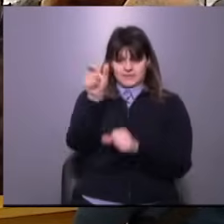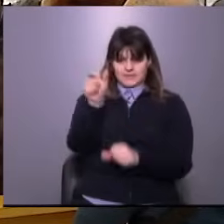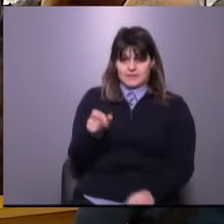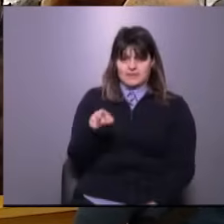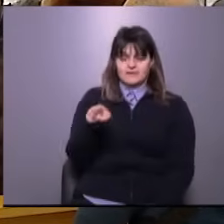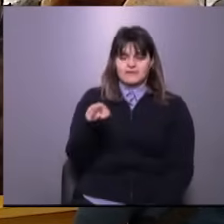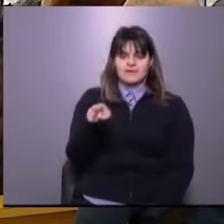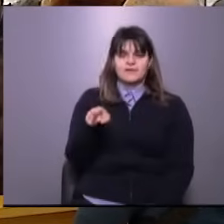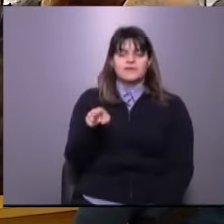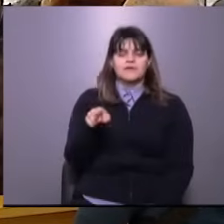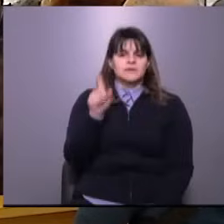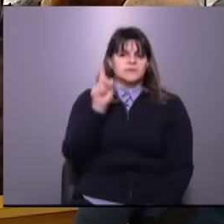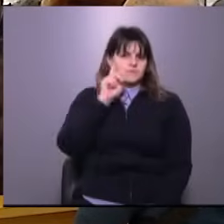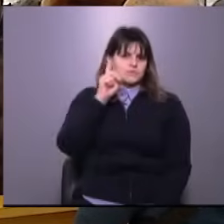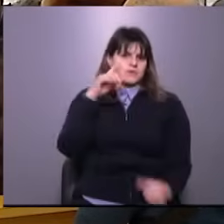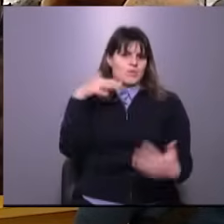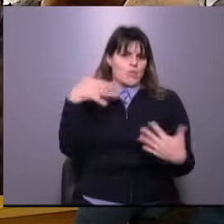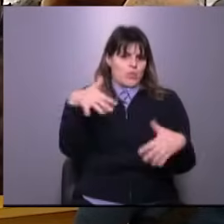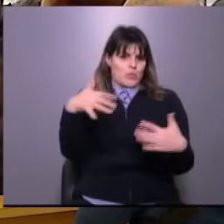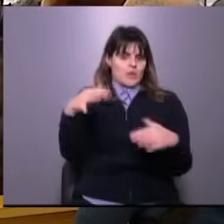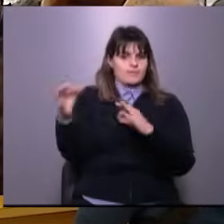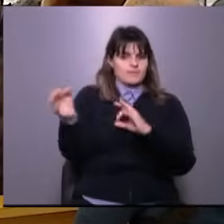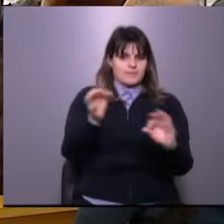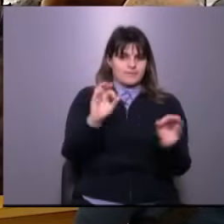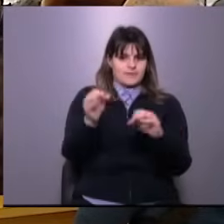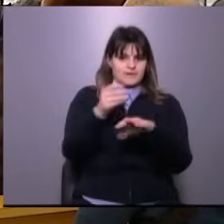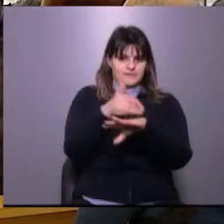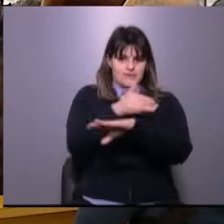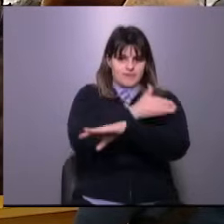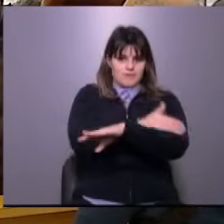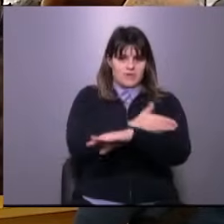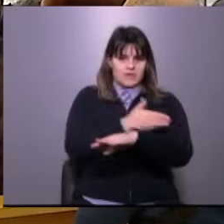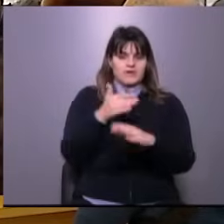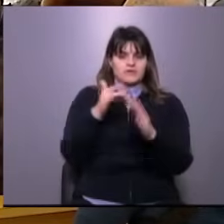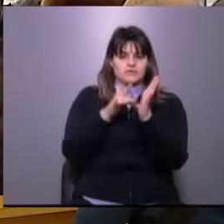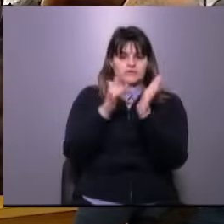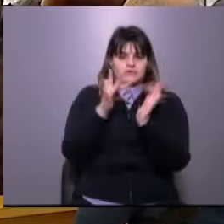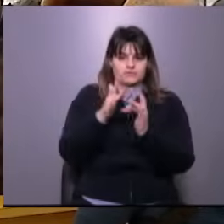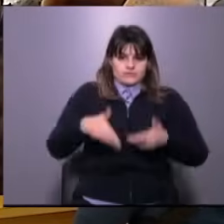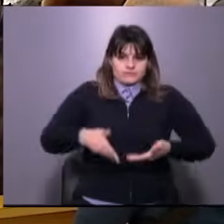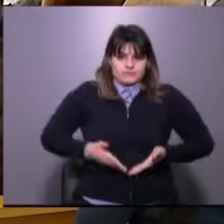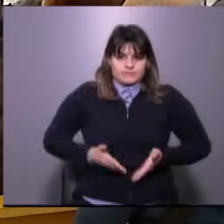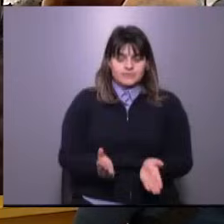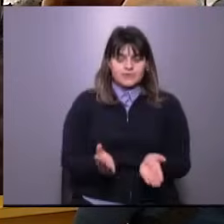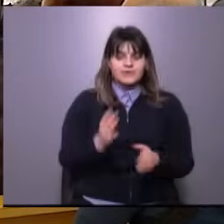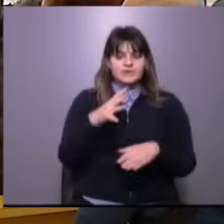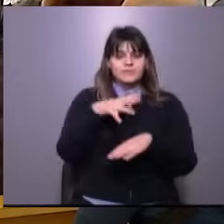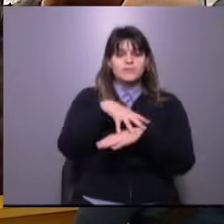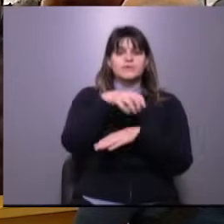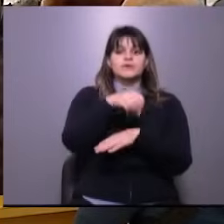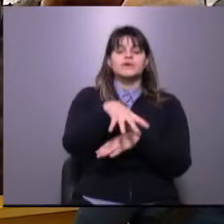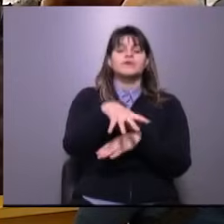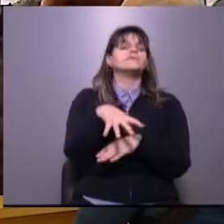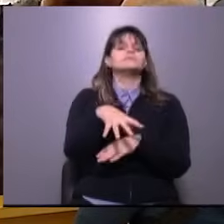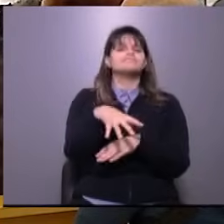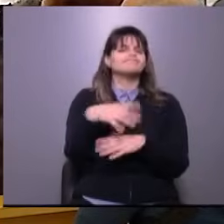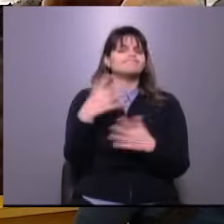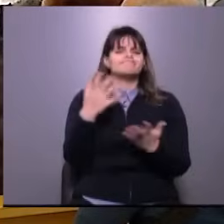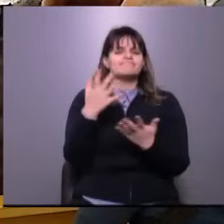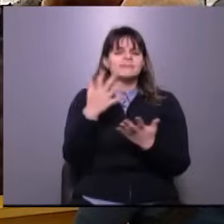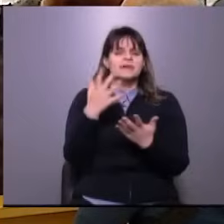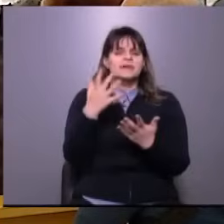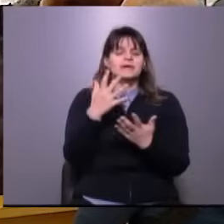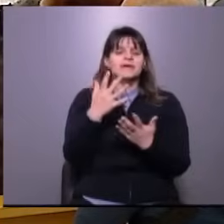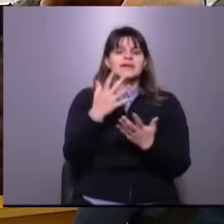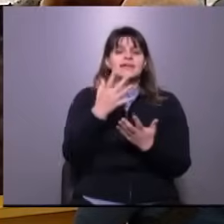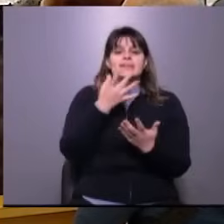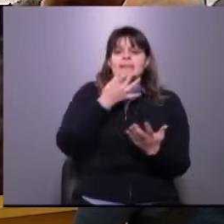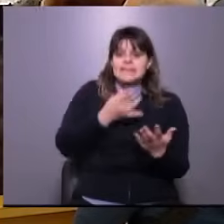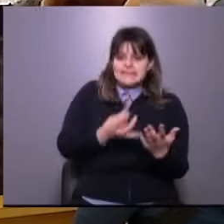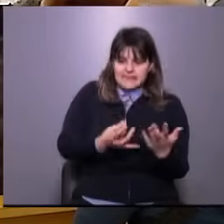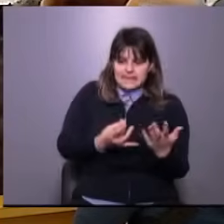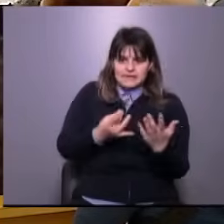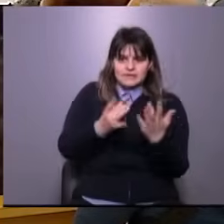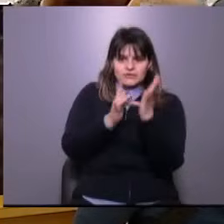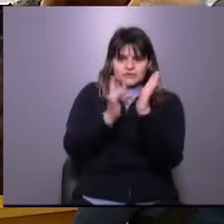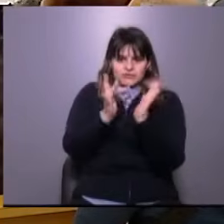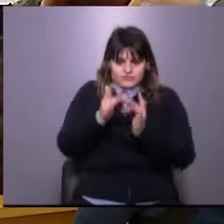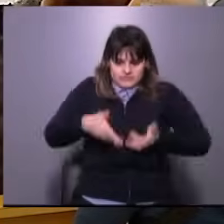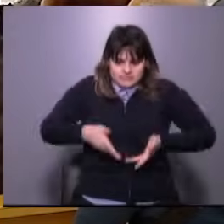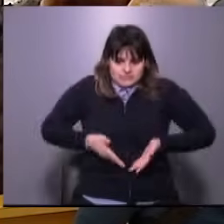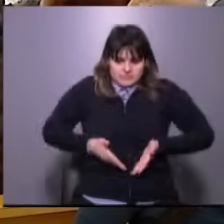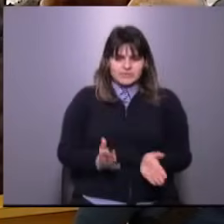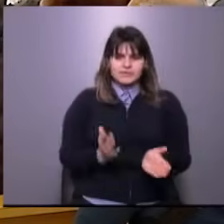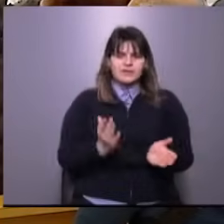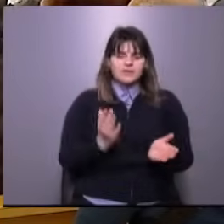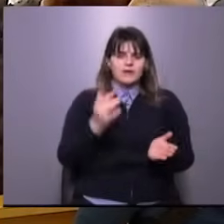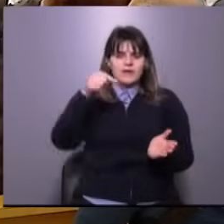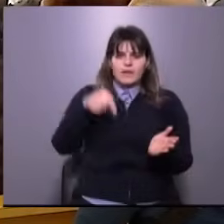E se a figura de João Batista é uma figura marcante neste tempo de Advento, é precisamente por isto, porque o Natal não acontece por um